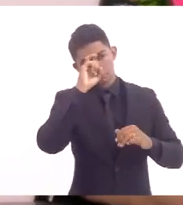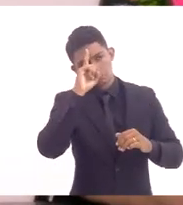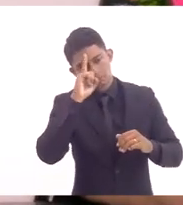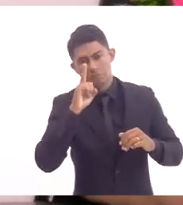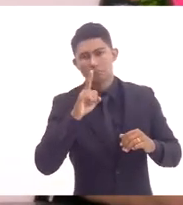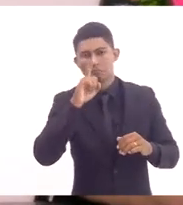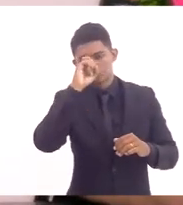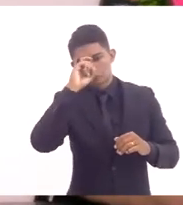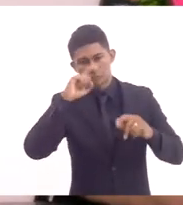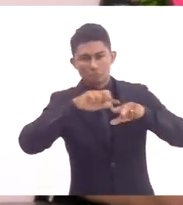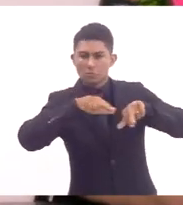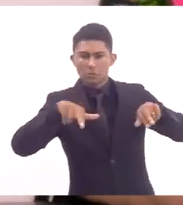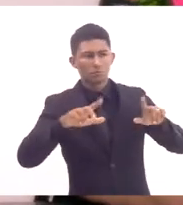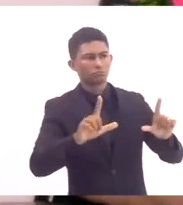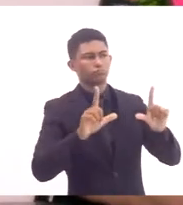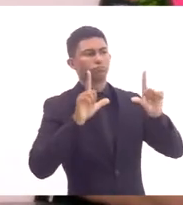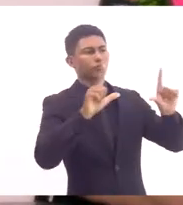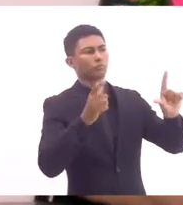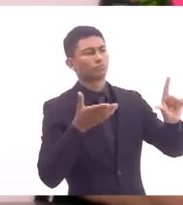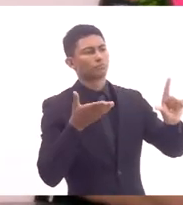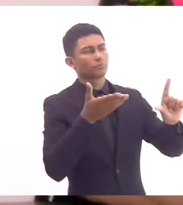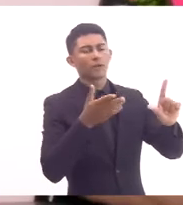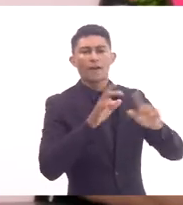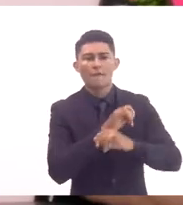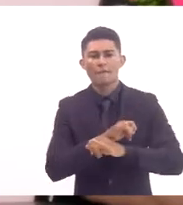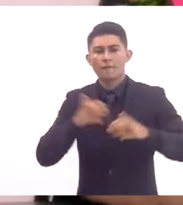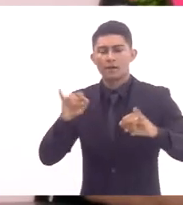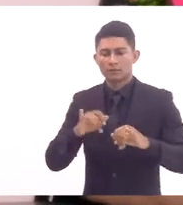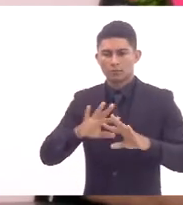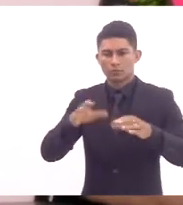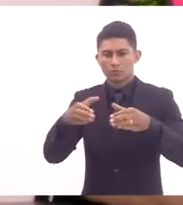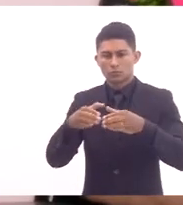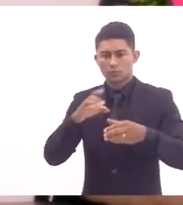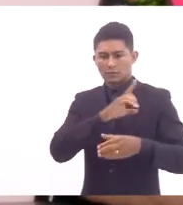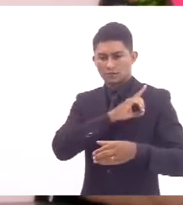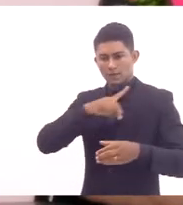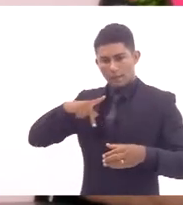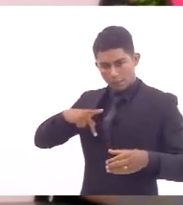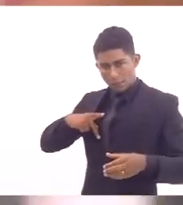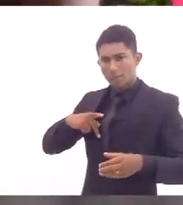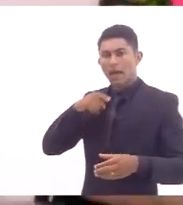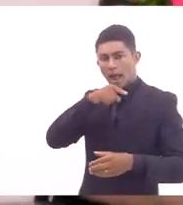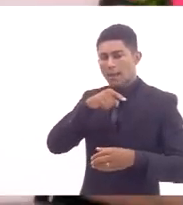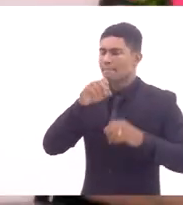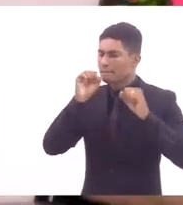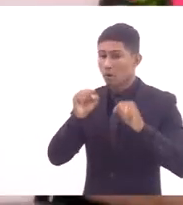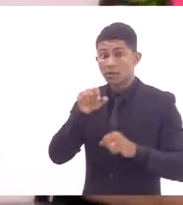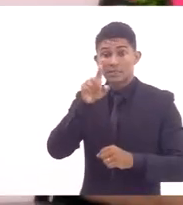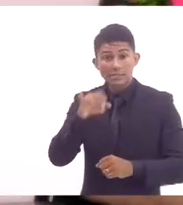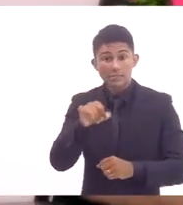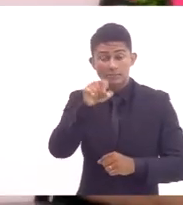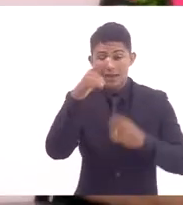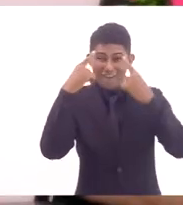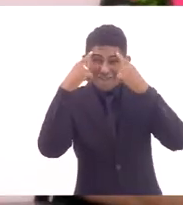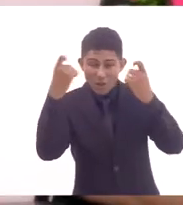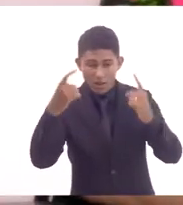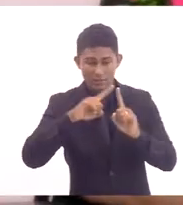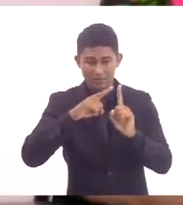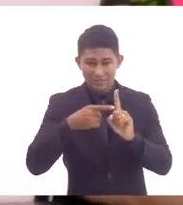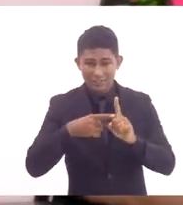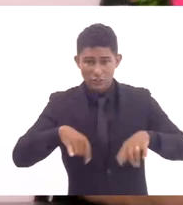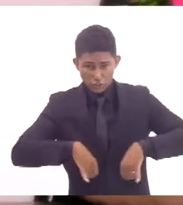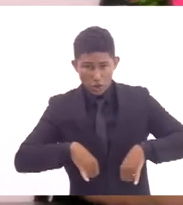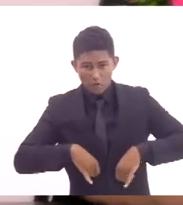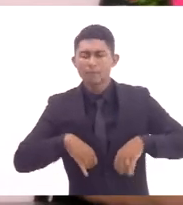atendimento da Defensoria Pública que Defensoria Pública atende casos de violência obstétrica de mortalidade materna